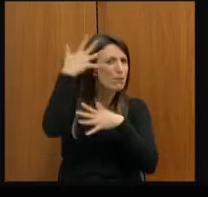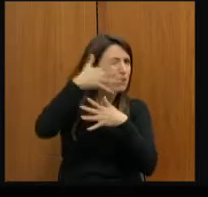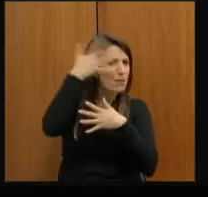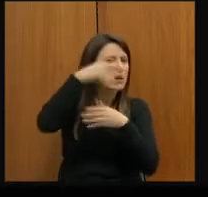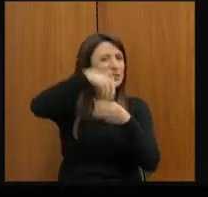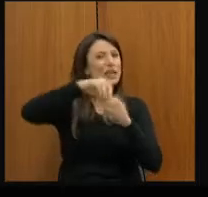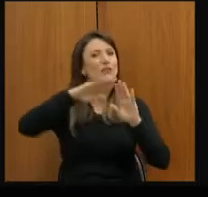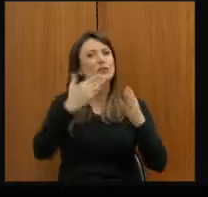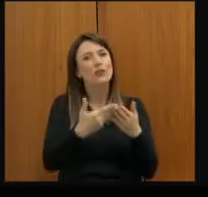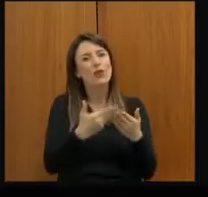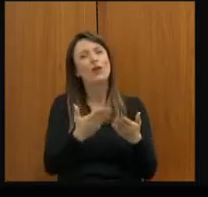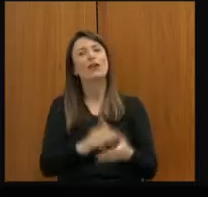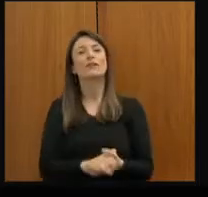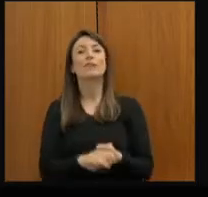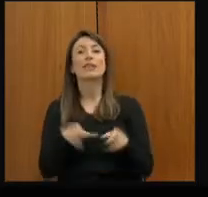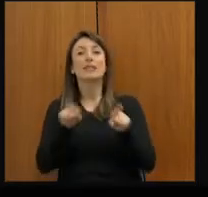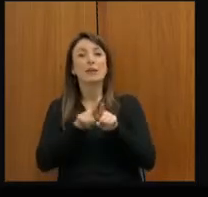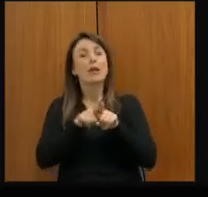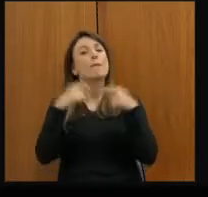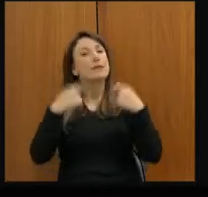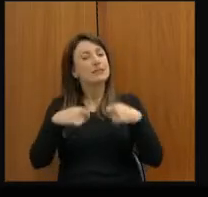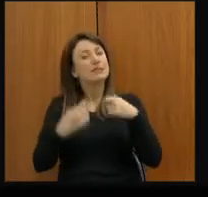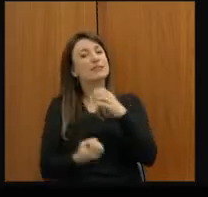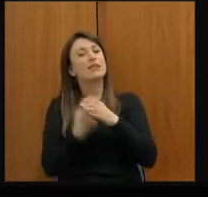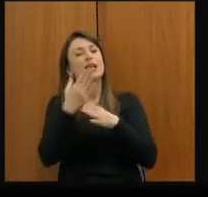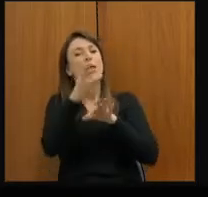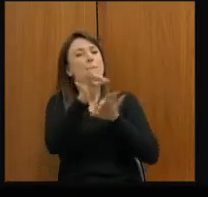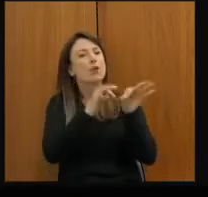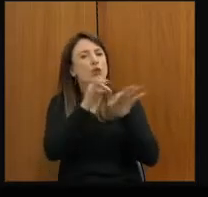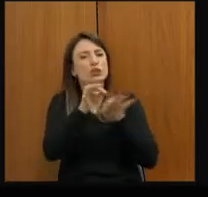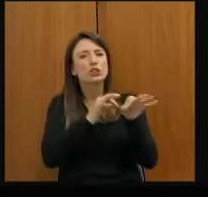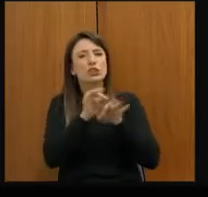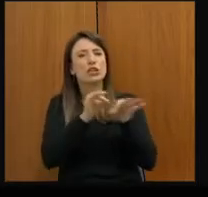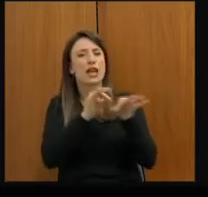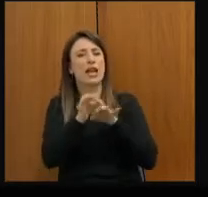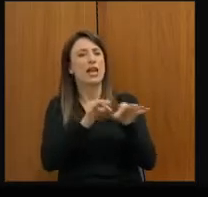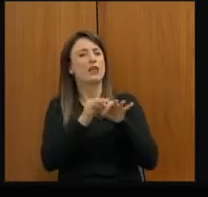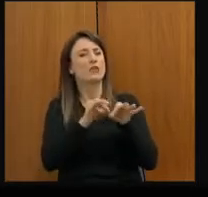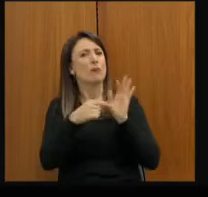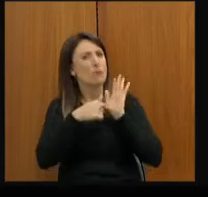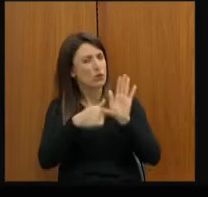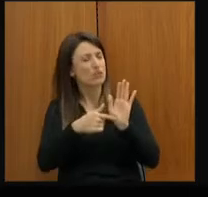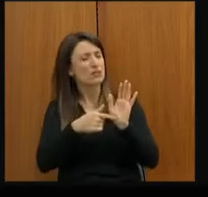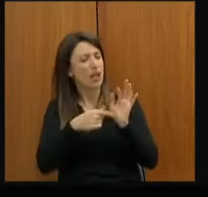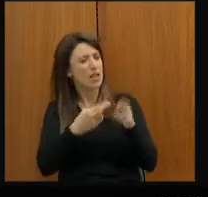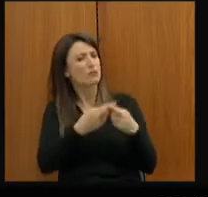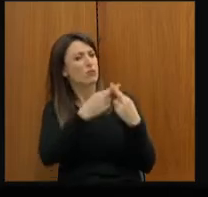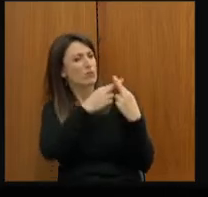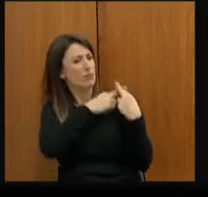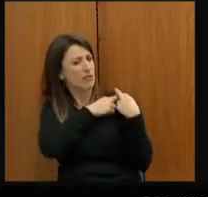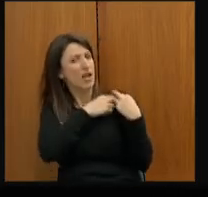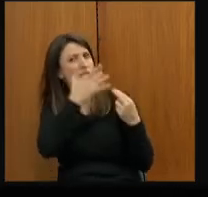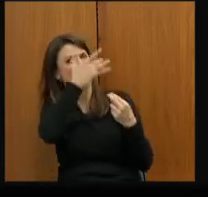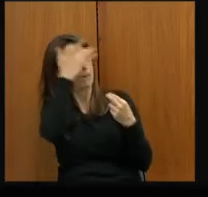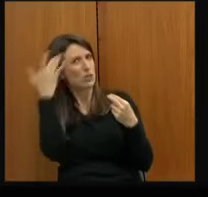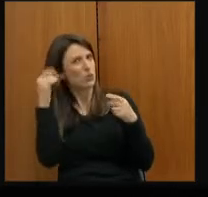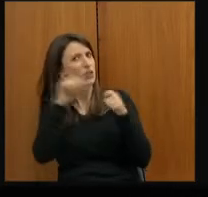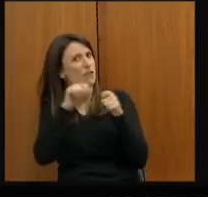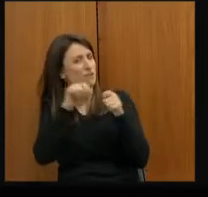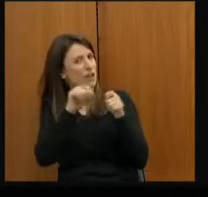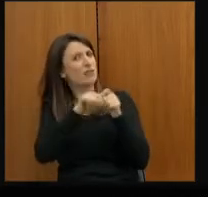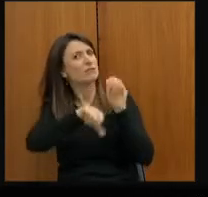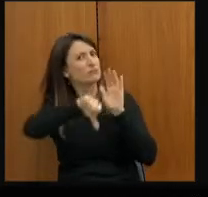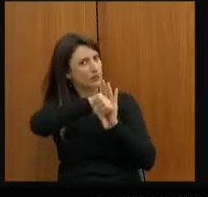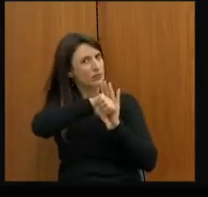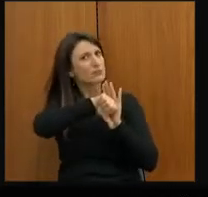implantação de projeto então de responsabilização efetiva do infrator Dra Patricia bico chamou atenção para